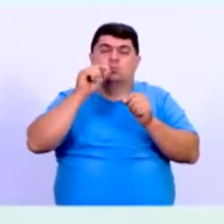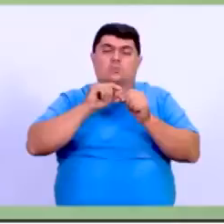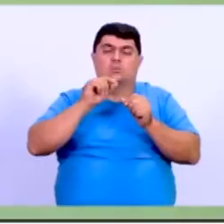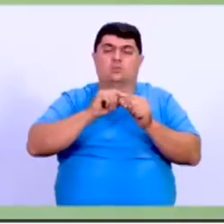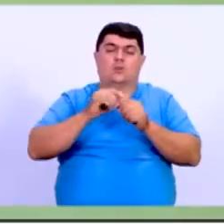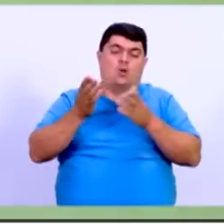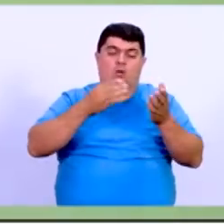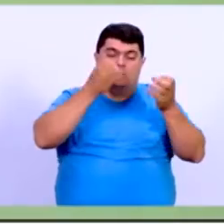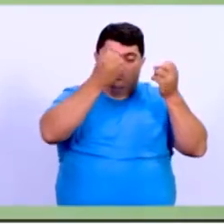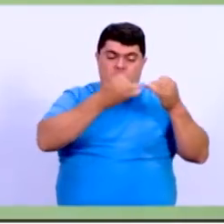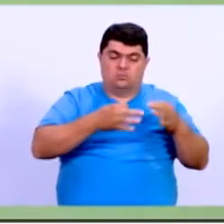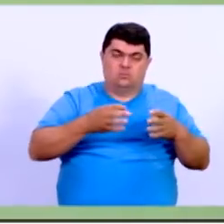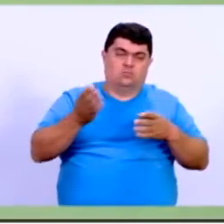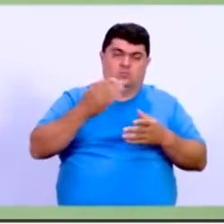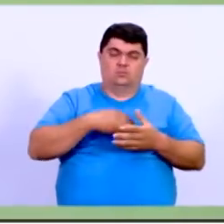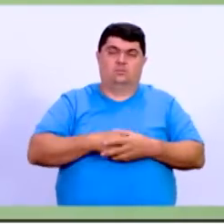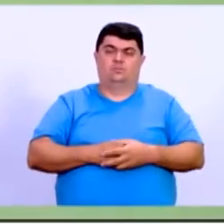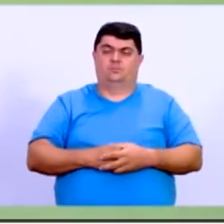aqui comigo e a gente explica. Olha só.